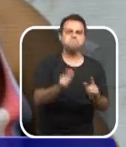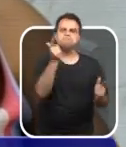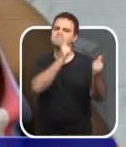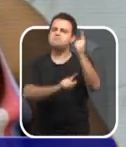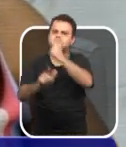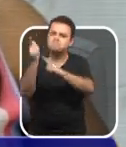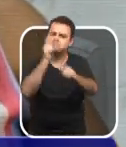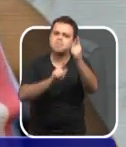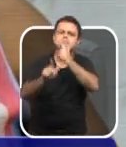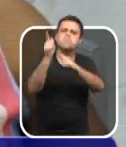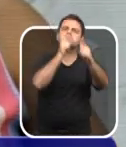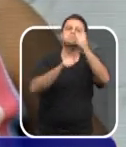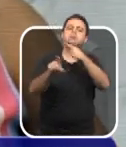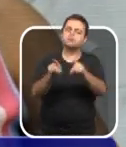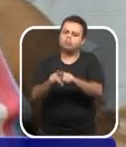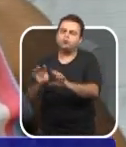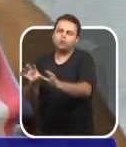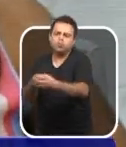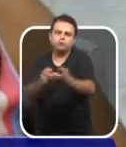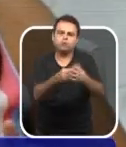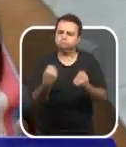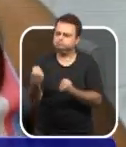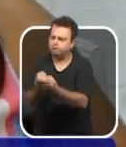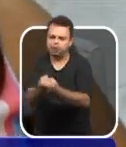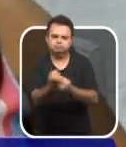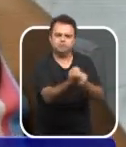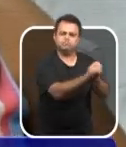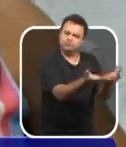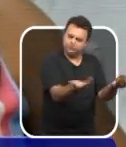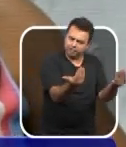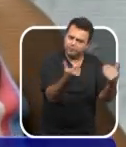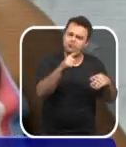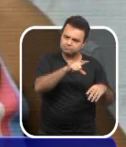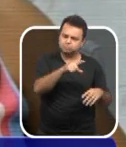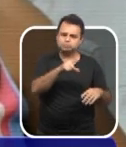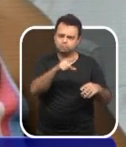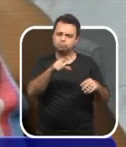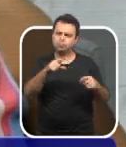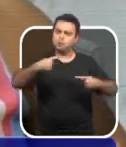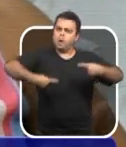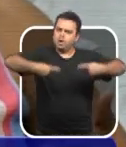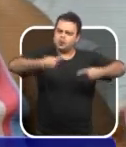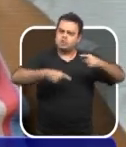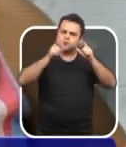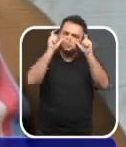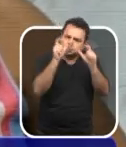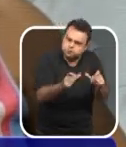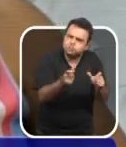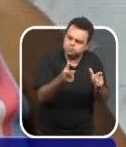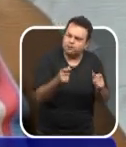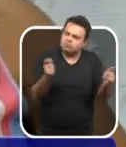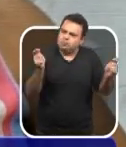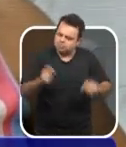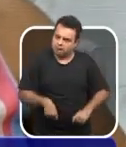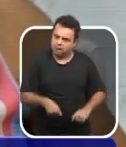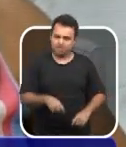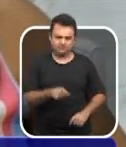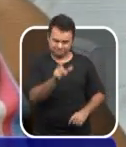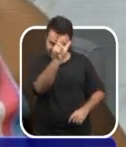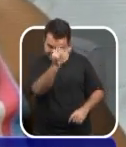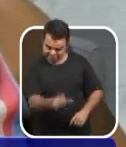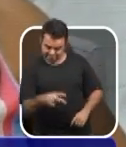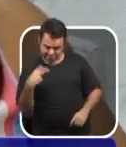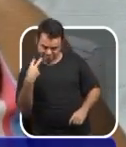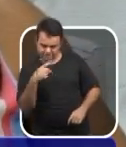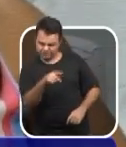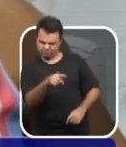para a sociedade, para segmentos, então vamos se interessar mais pela política. Se o seu representante não está indo bem, você tem o